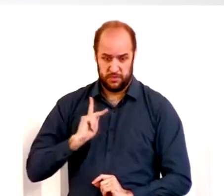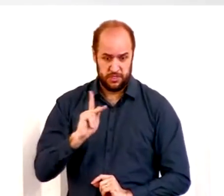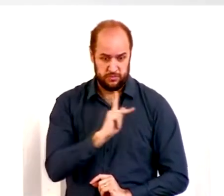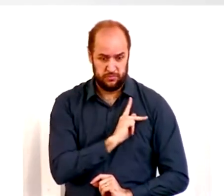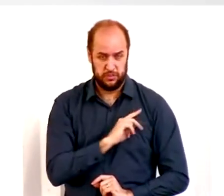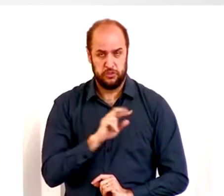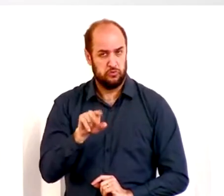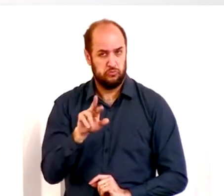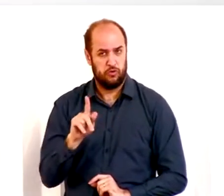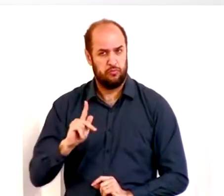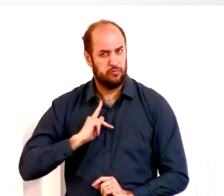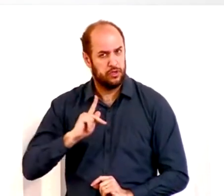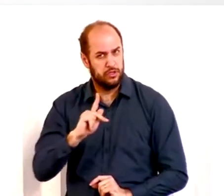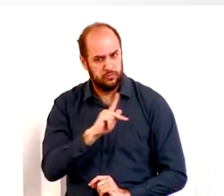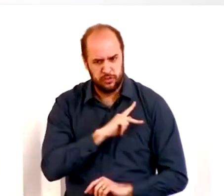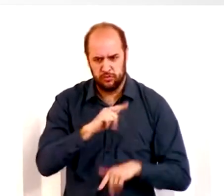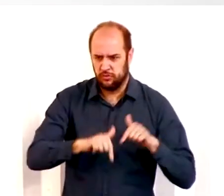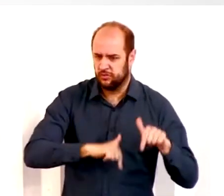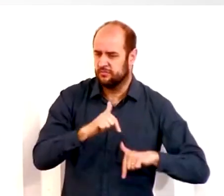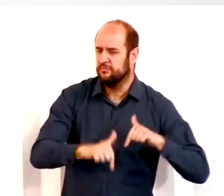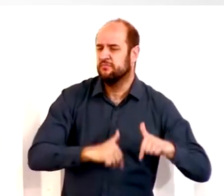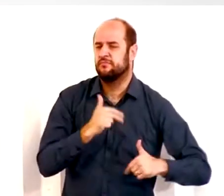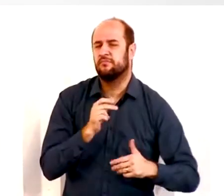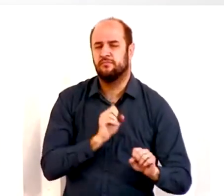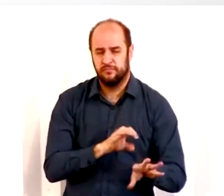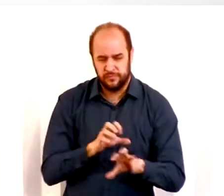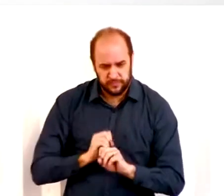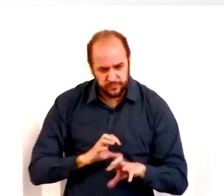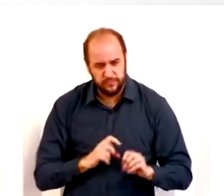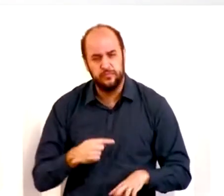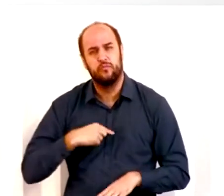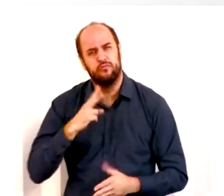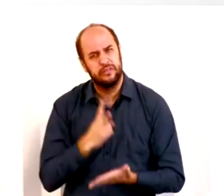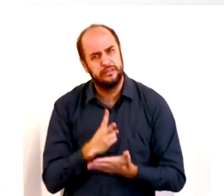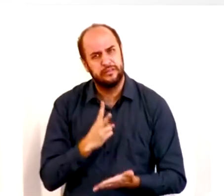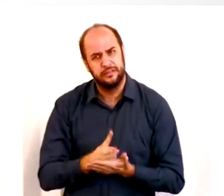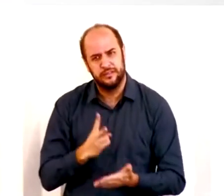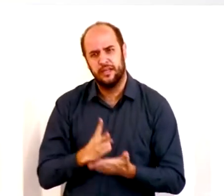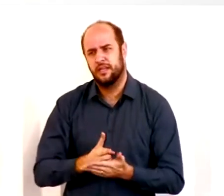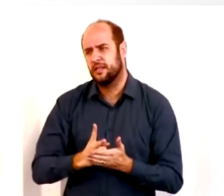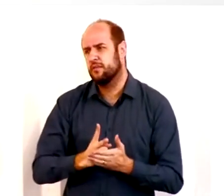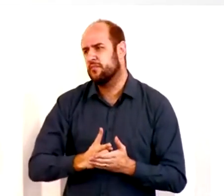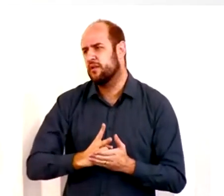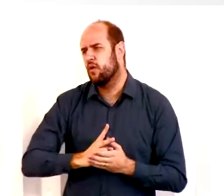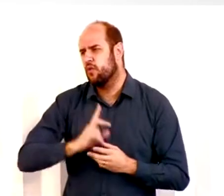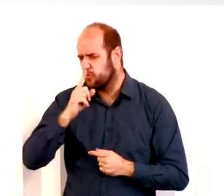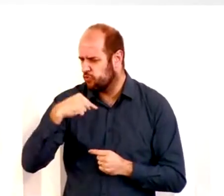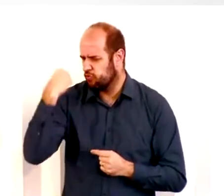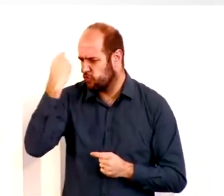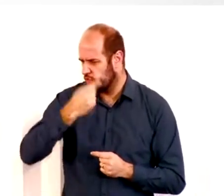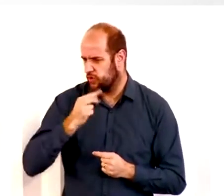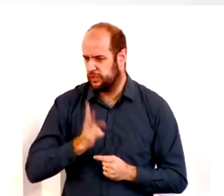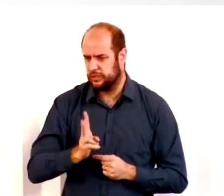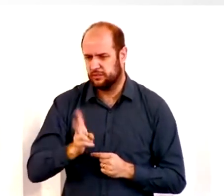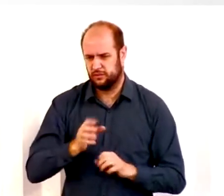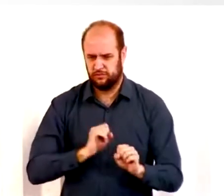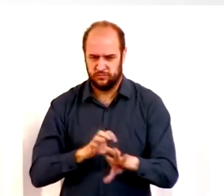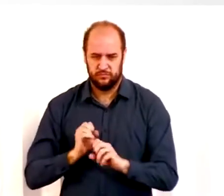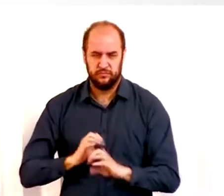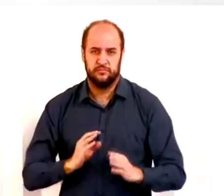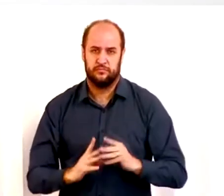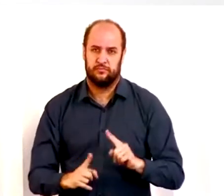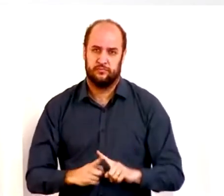presbítero docente, que estou o tempo inteiro a serviço da igreja, todas as horas, o tempo inteiro. E o